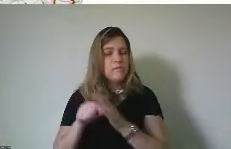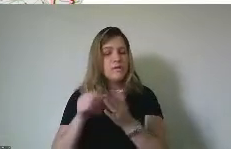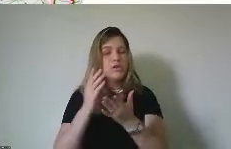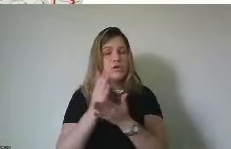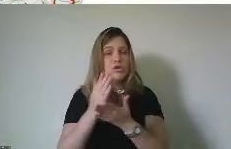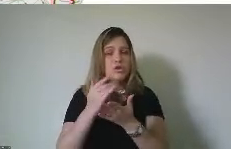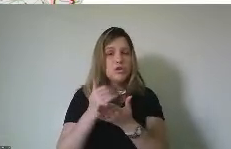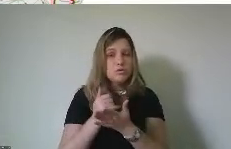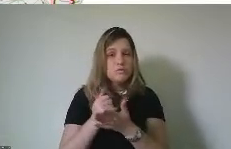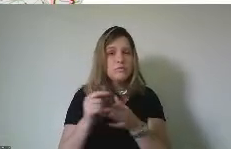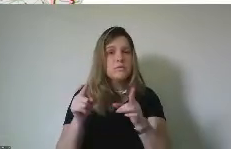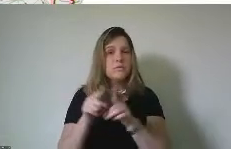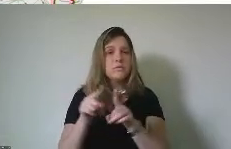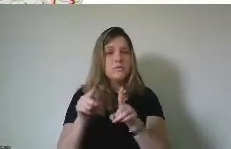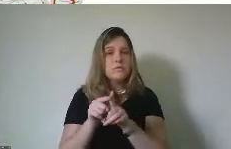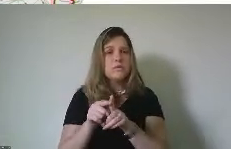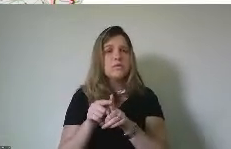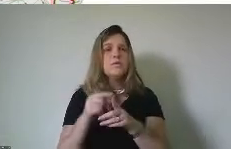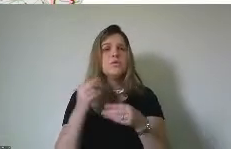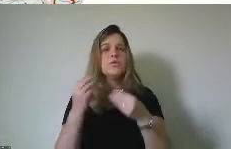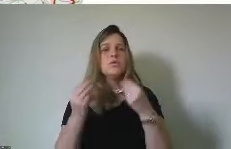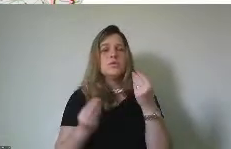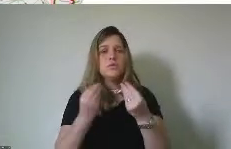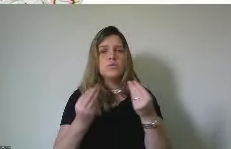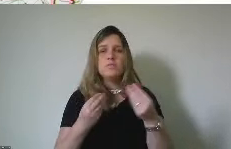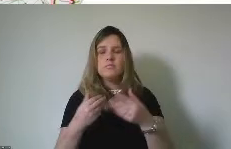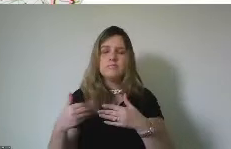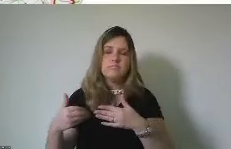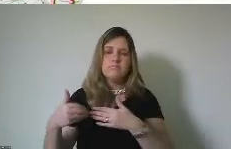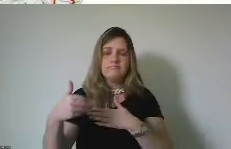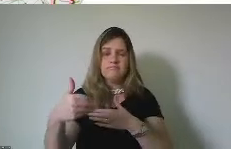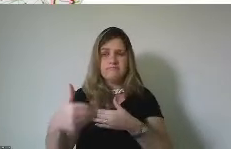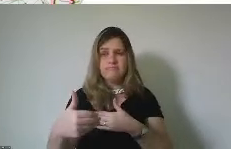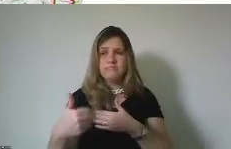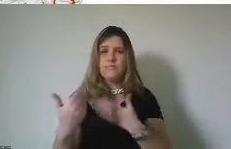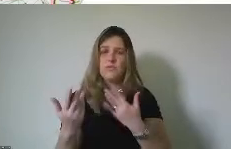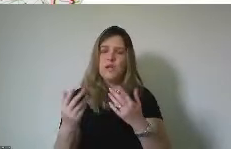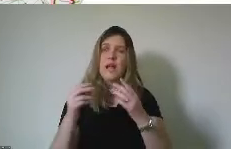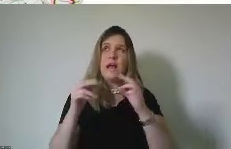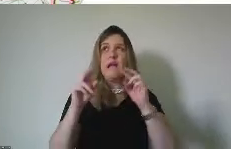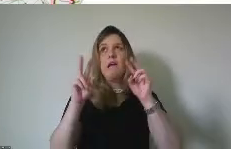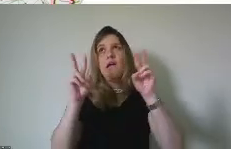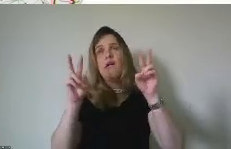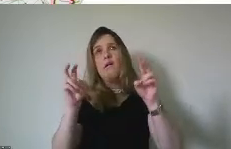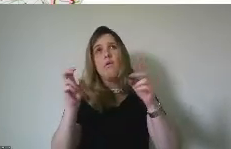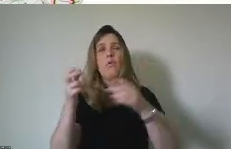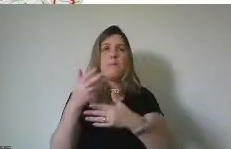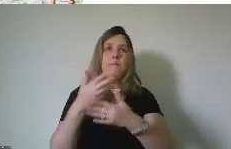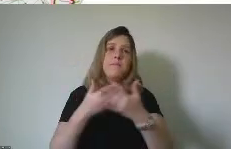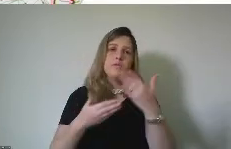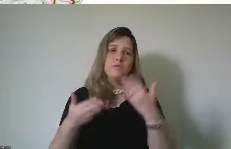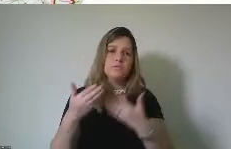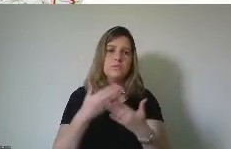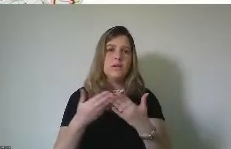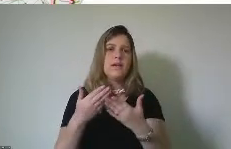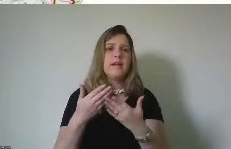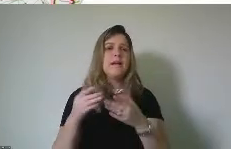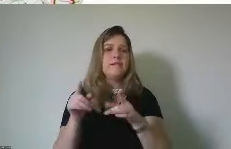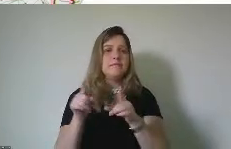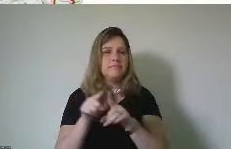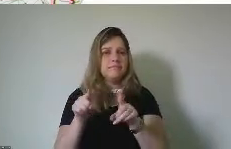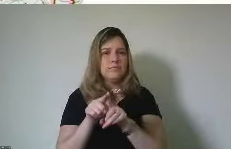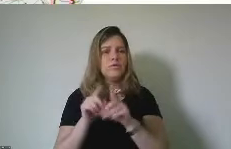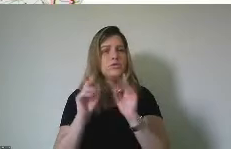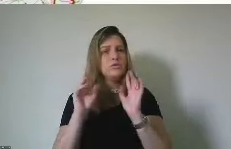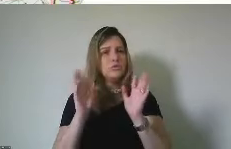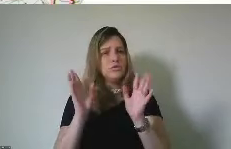a expansão da geração renovável seja ela em alta Como baixa tensão eu vou falar da Integração com baixa tensão já já o